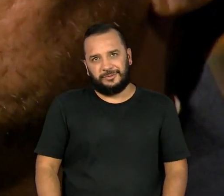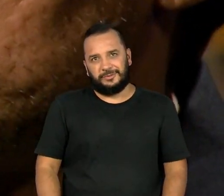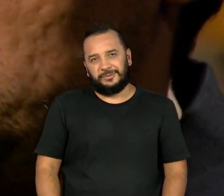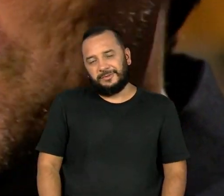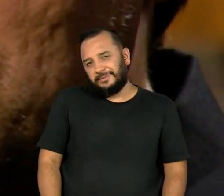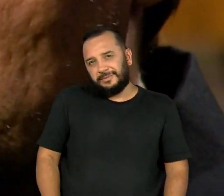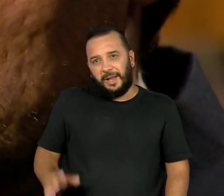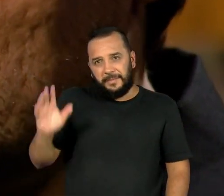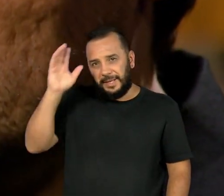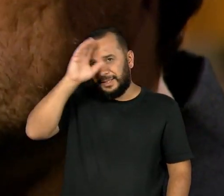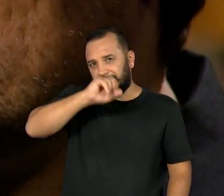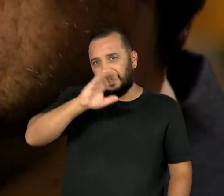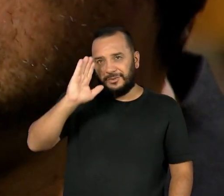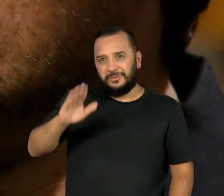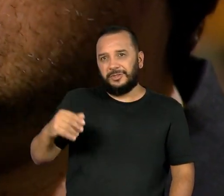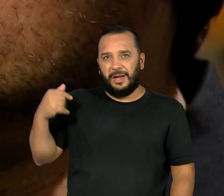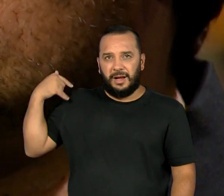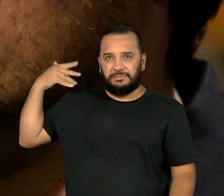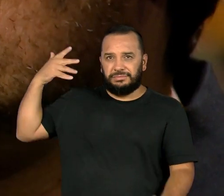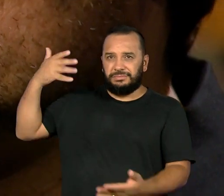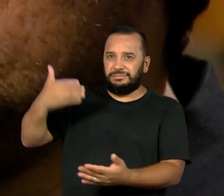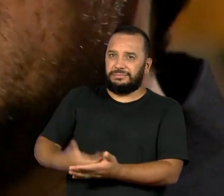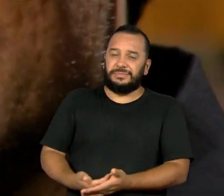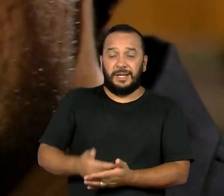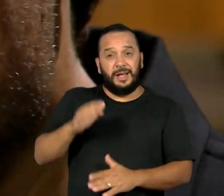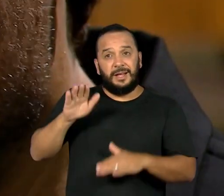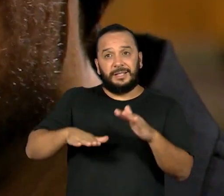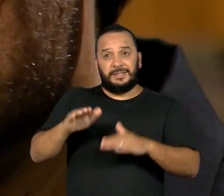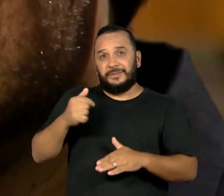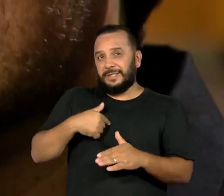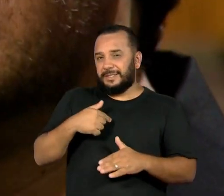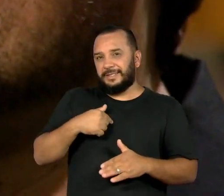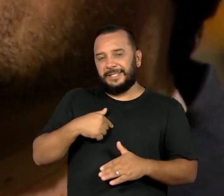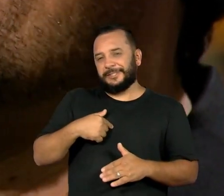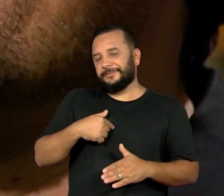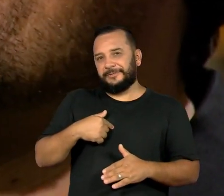Aprendizado já antigo. E às vezes eu me traio.